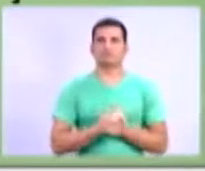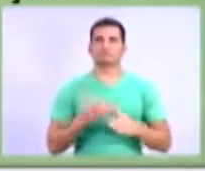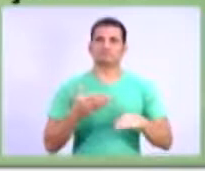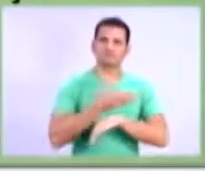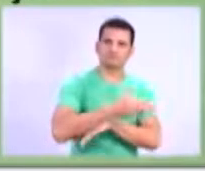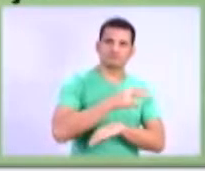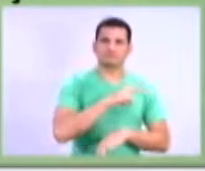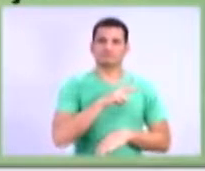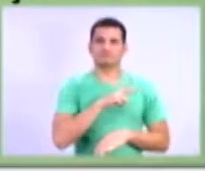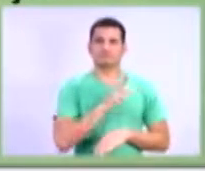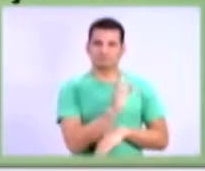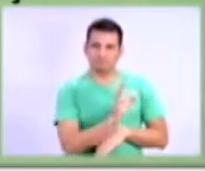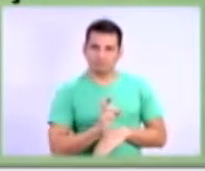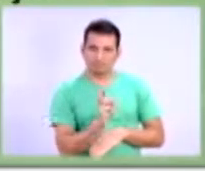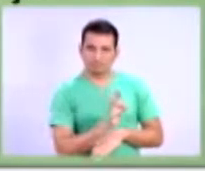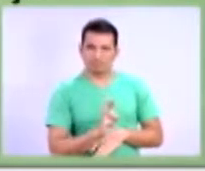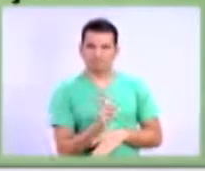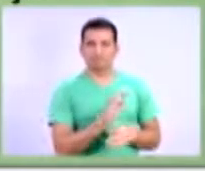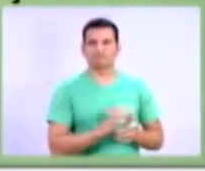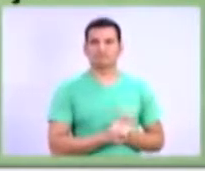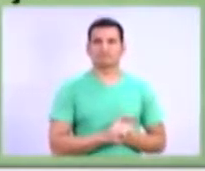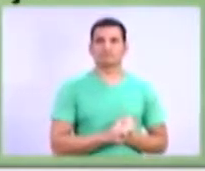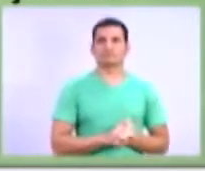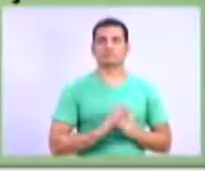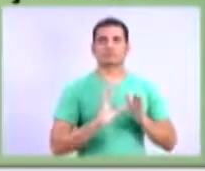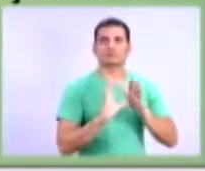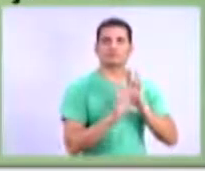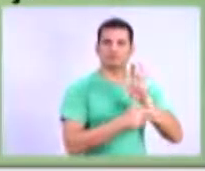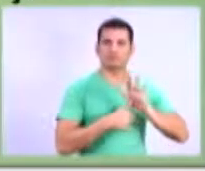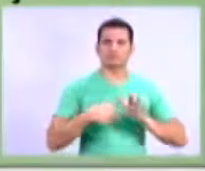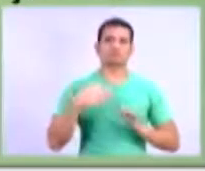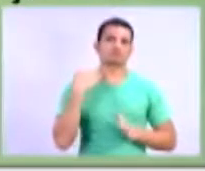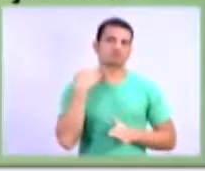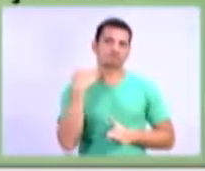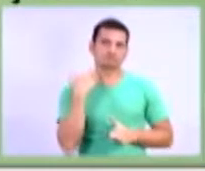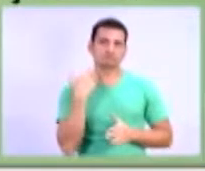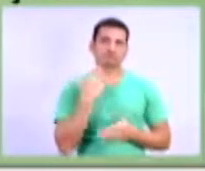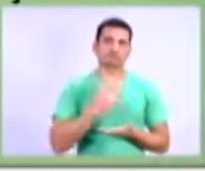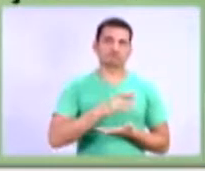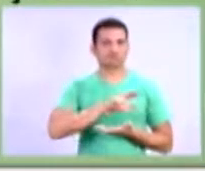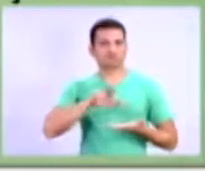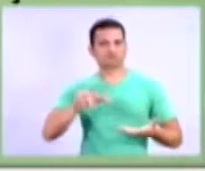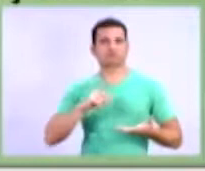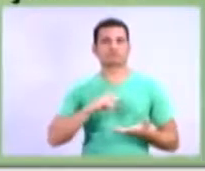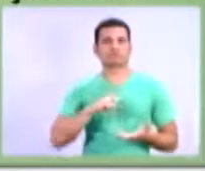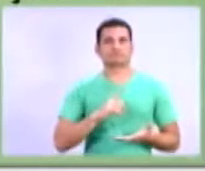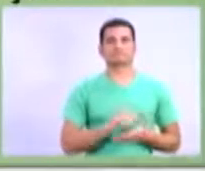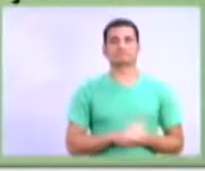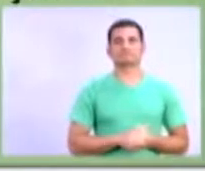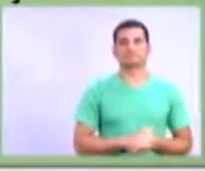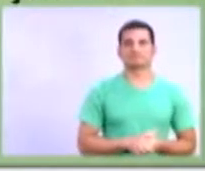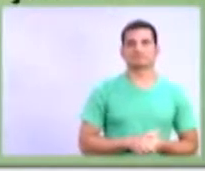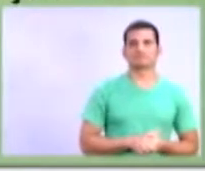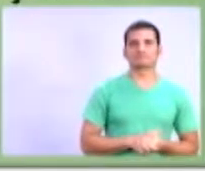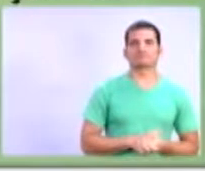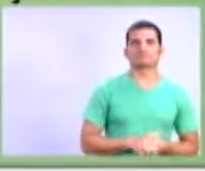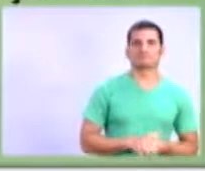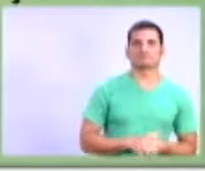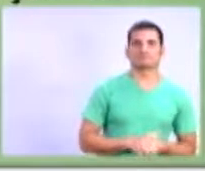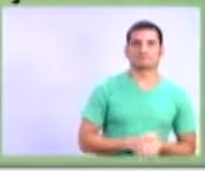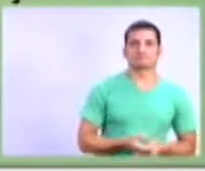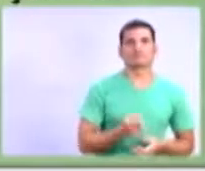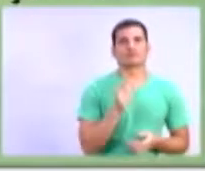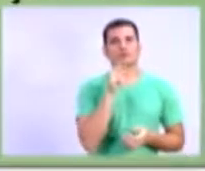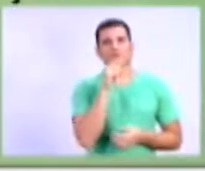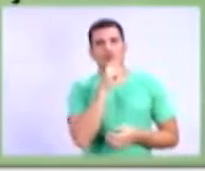privacidade, a espionagem, o roubo em contas, entre outros. Então, aqui nós já trazemos para vocês